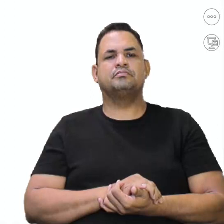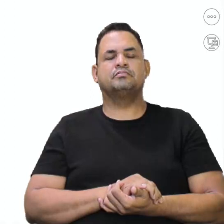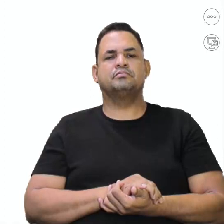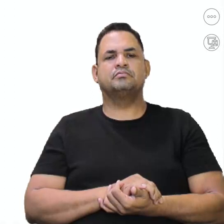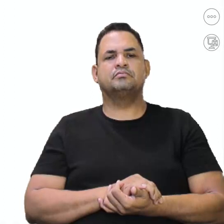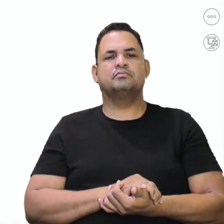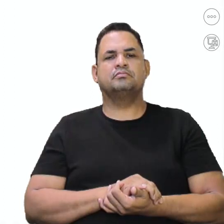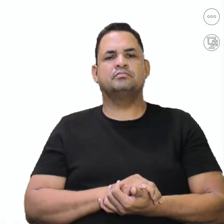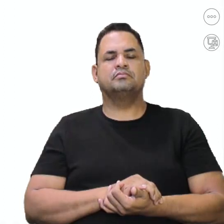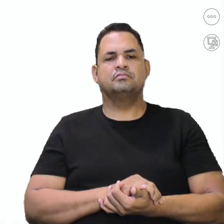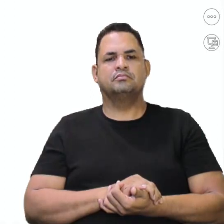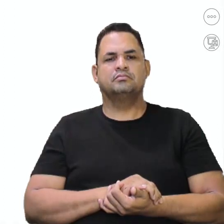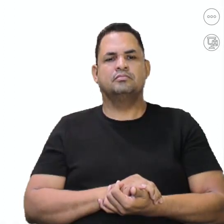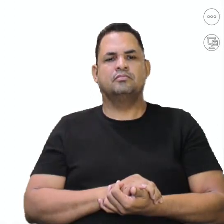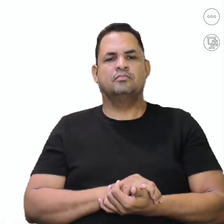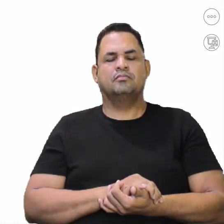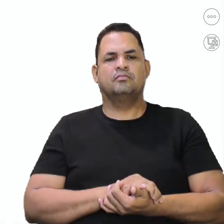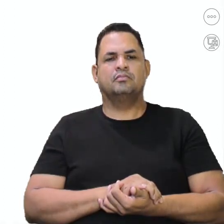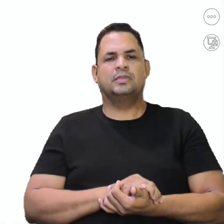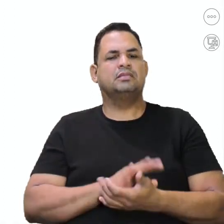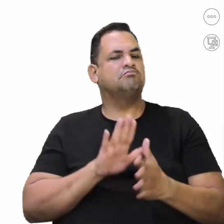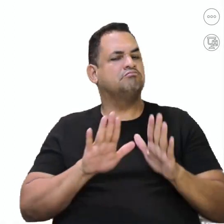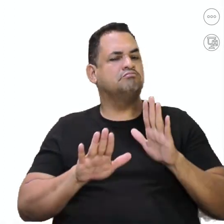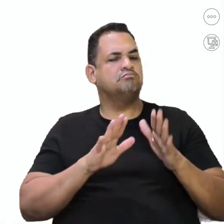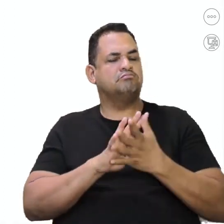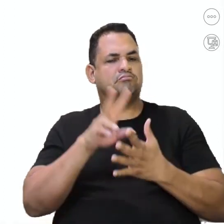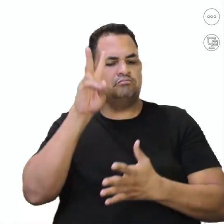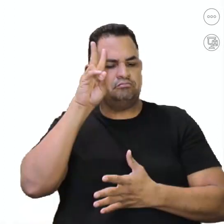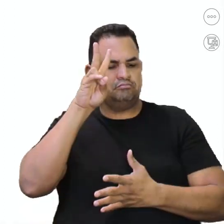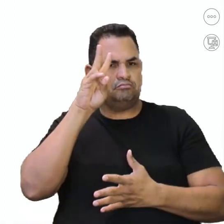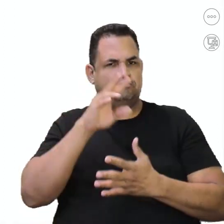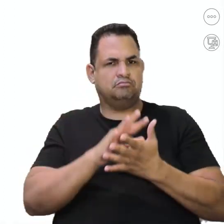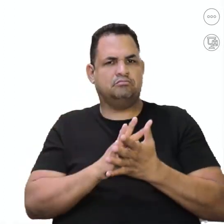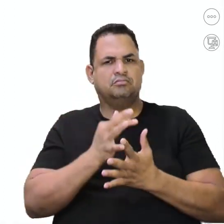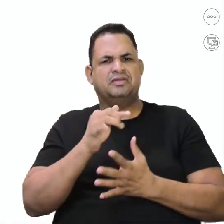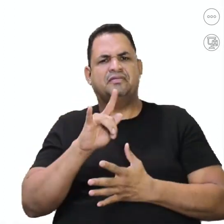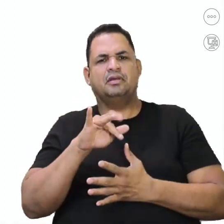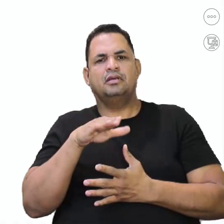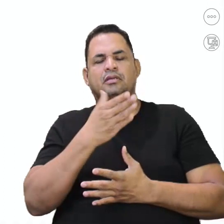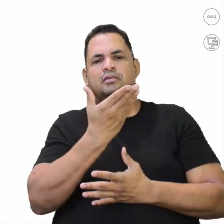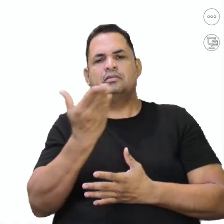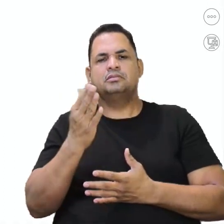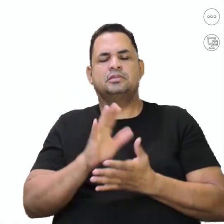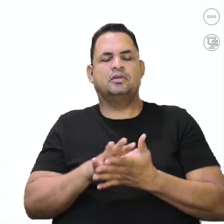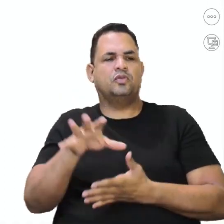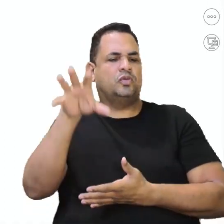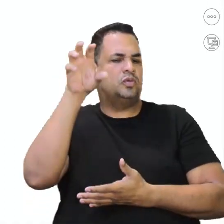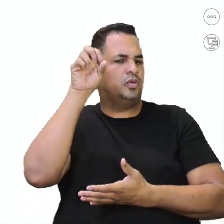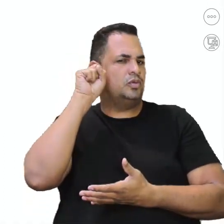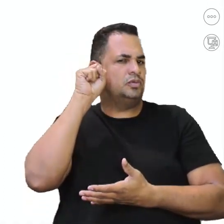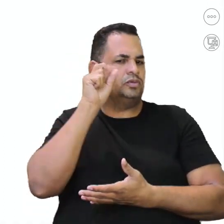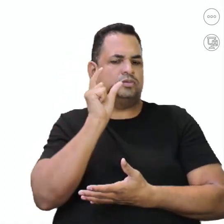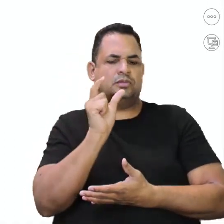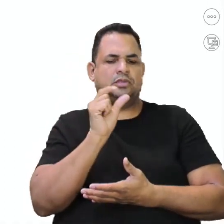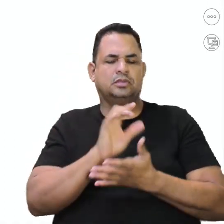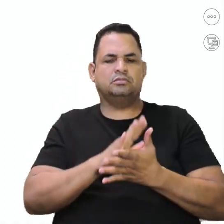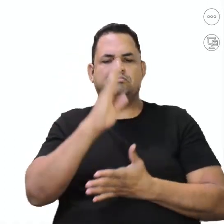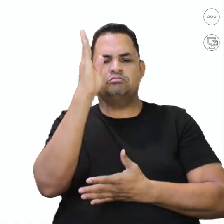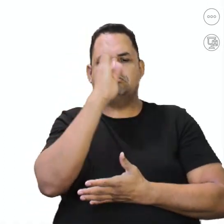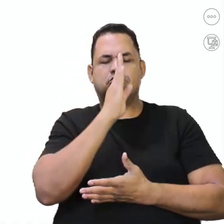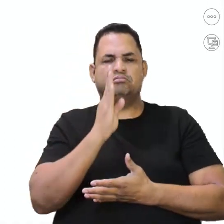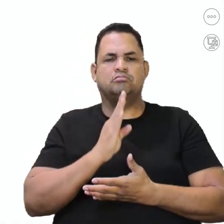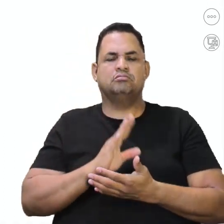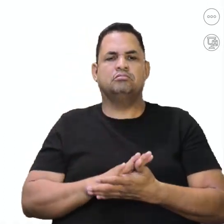flyer, flyer. E talvez você se lembre da palavra flyer, você já deve ter ouvido aqui no Brasil, afinal